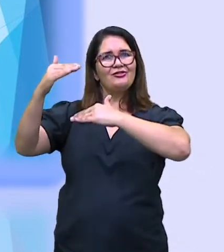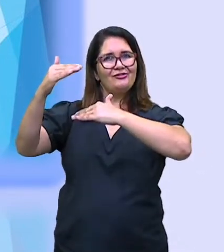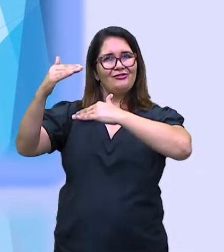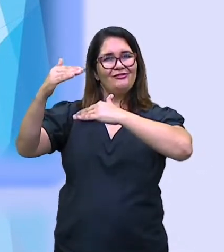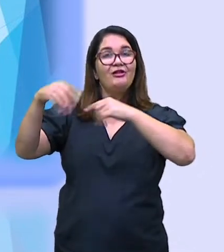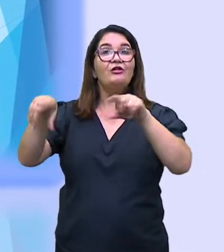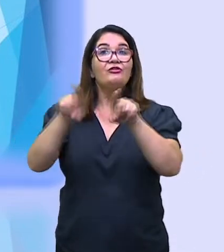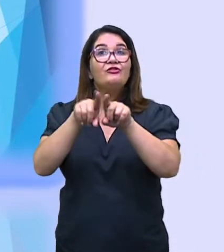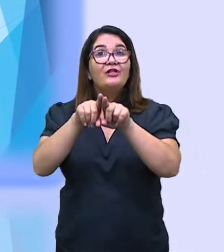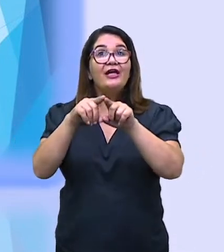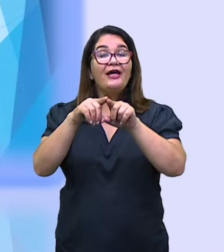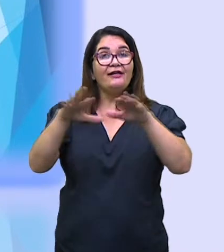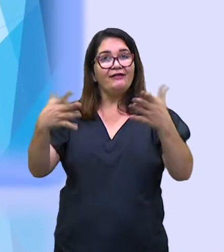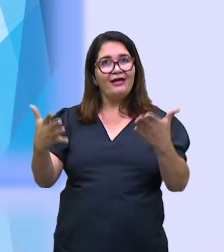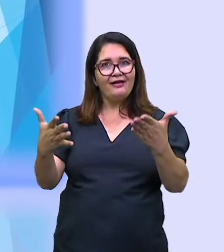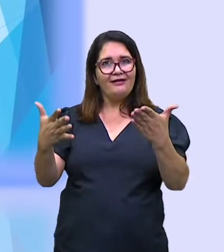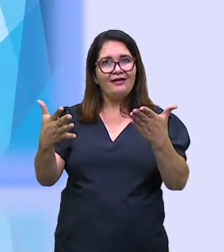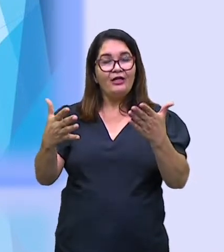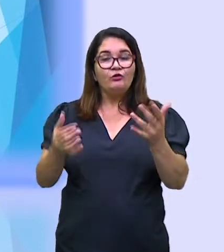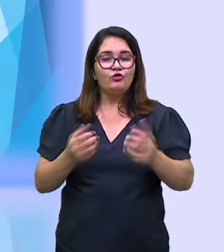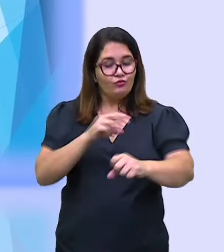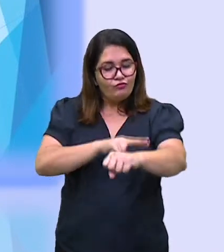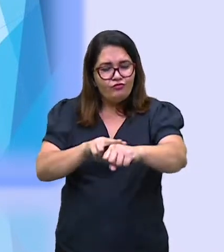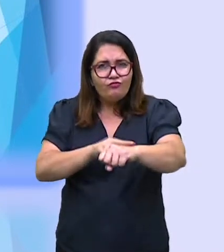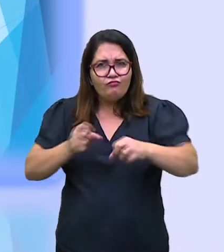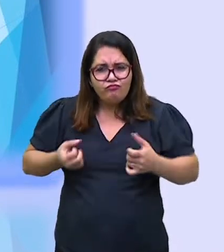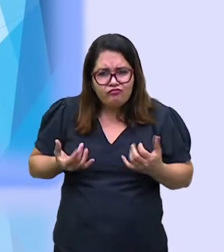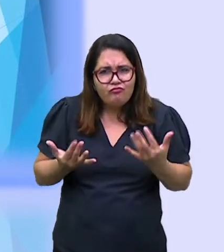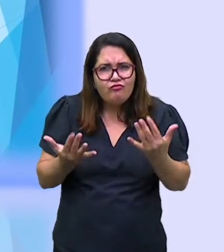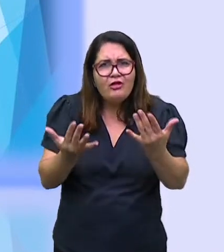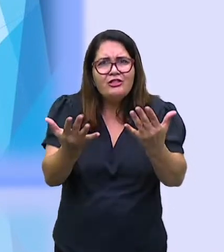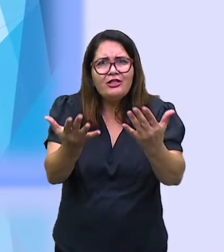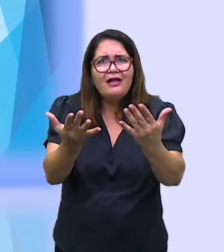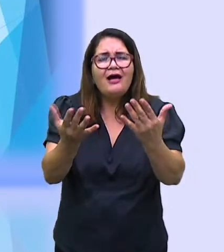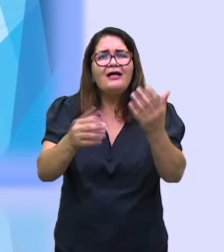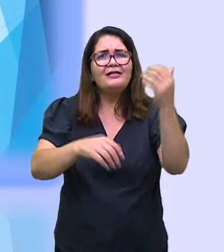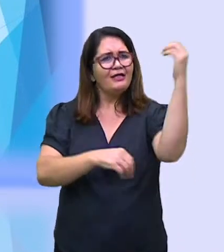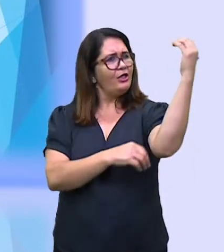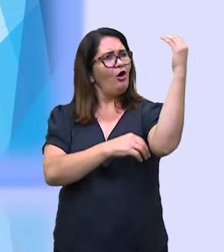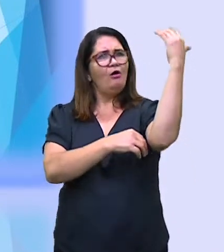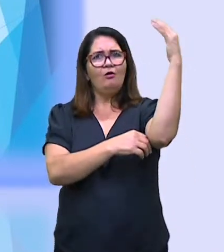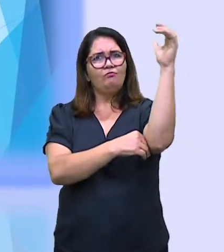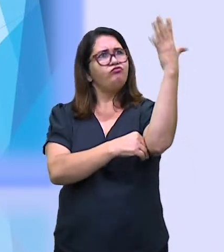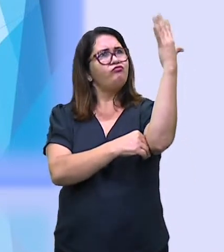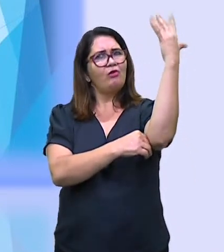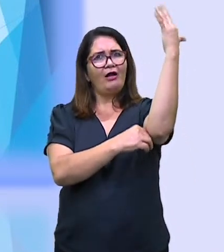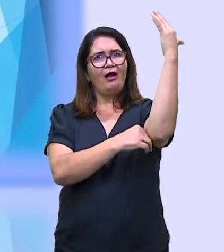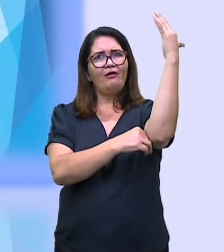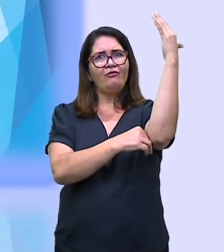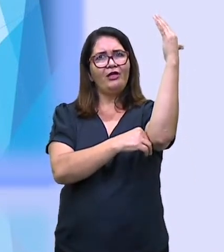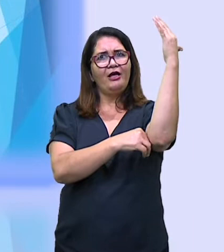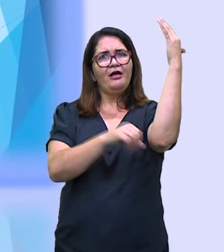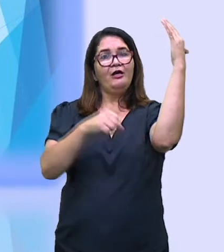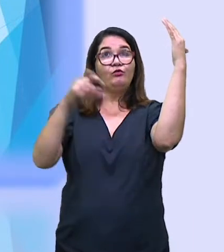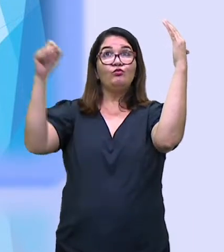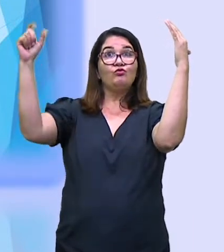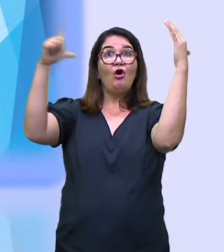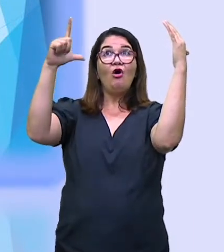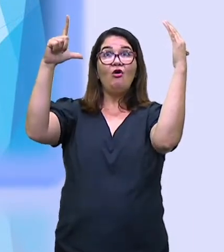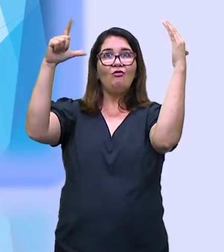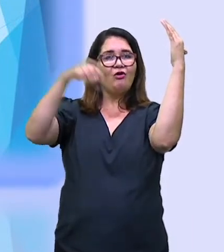feita lá pelos nossos vegetais, que é onde é liberado os gases, né? Todo o processo